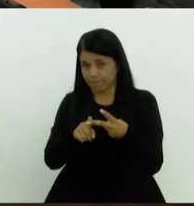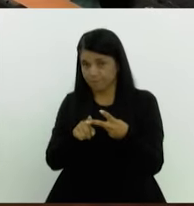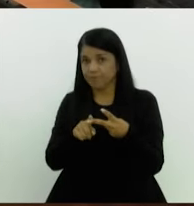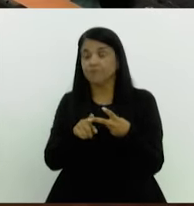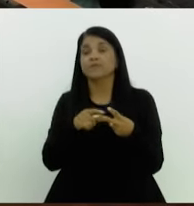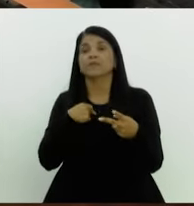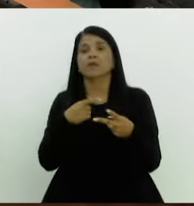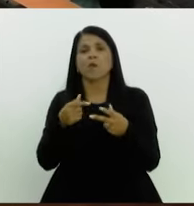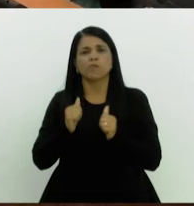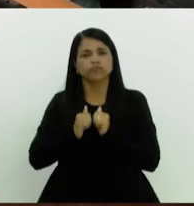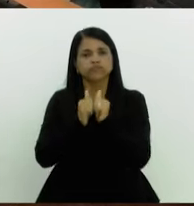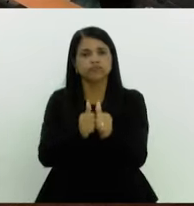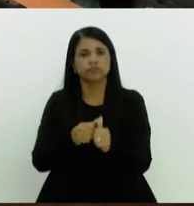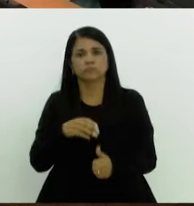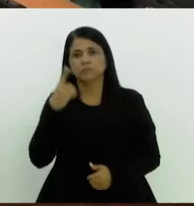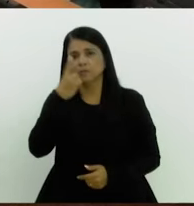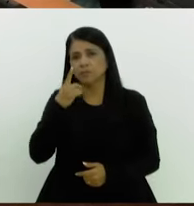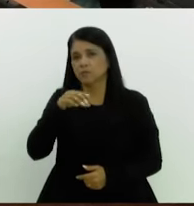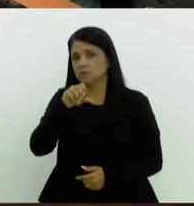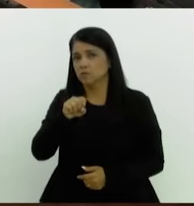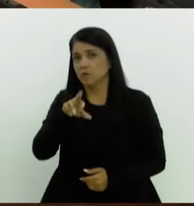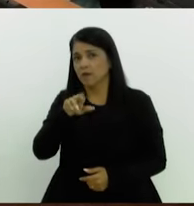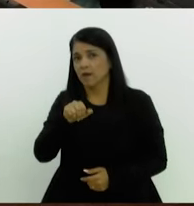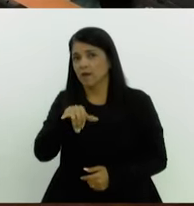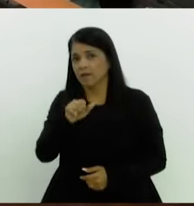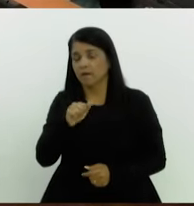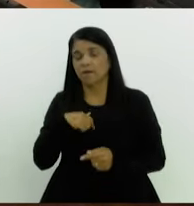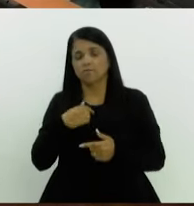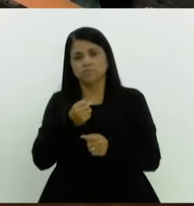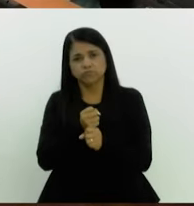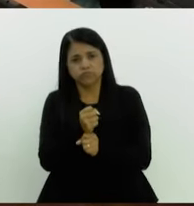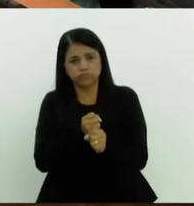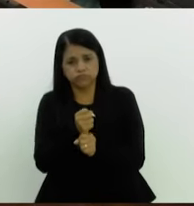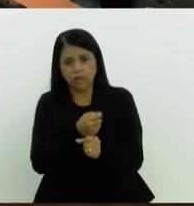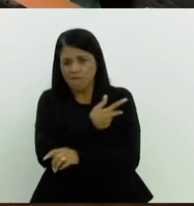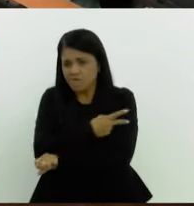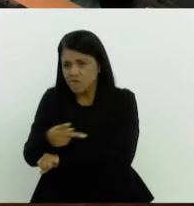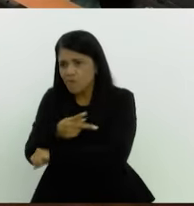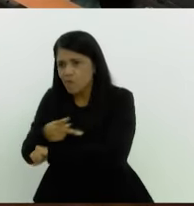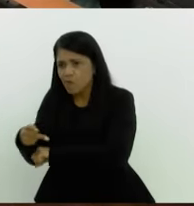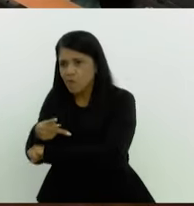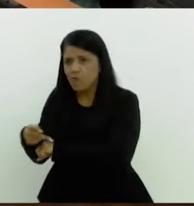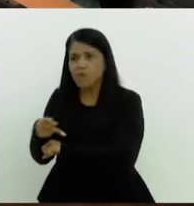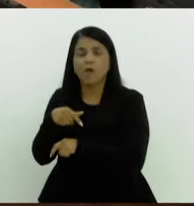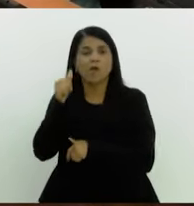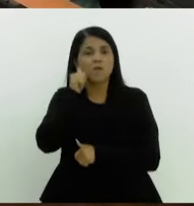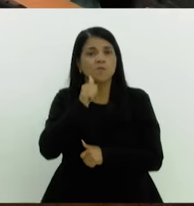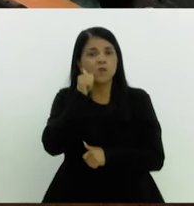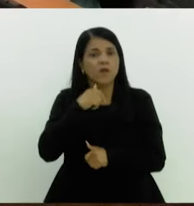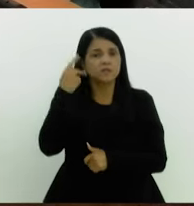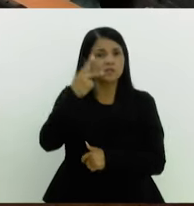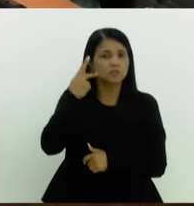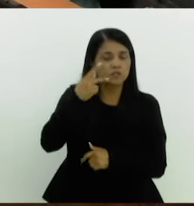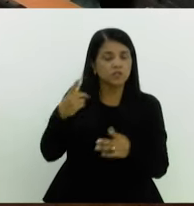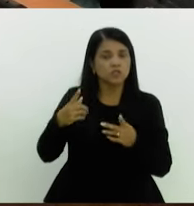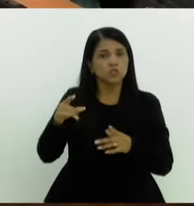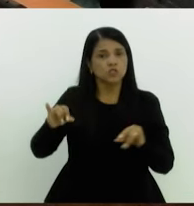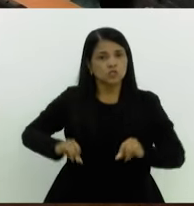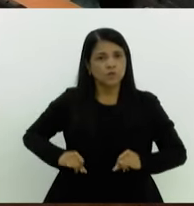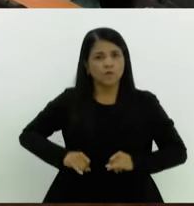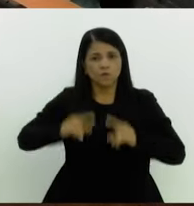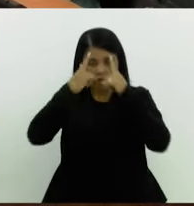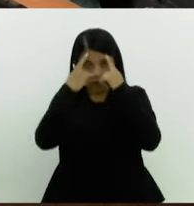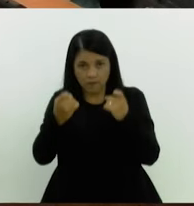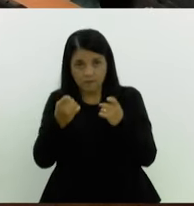eh eh durante a os últimos os anos visitando eh mulheres políticas que sofreram violência nós